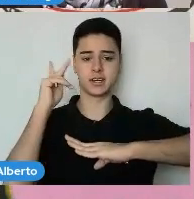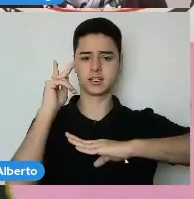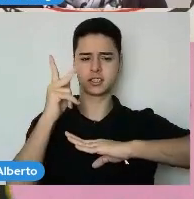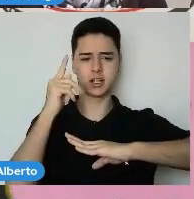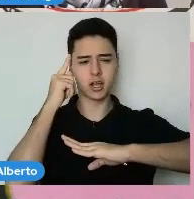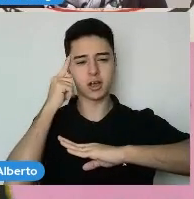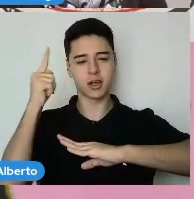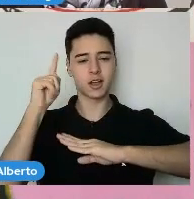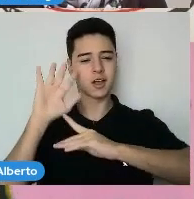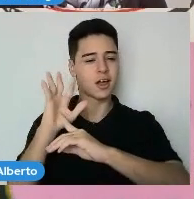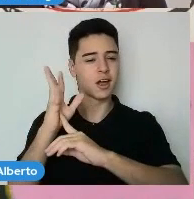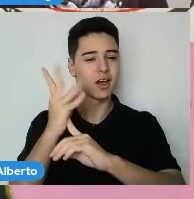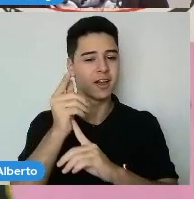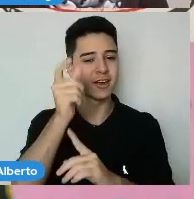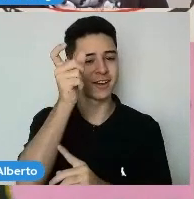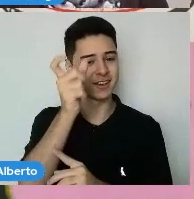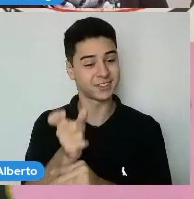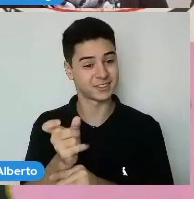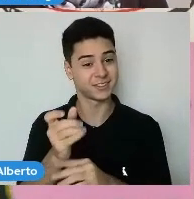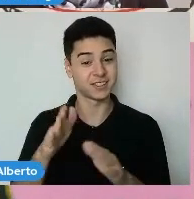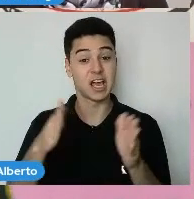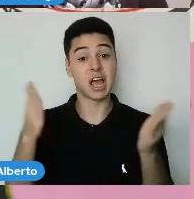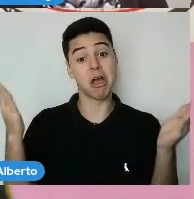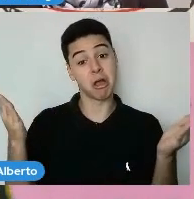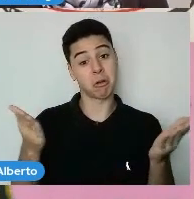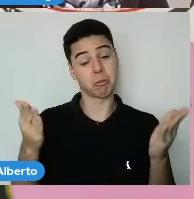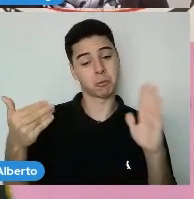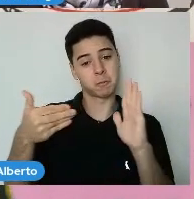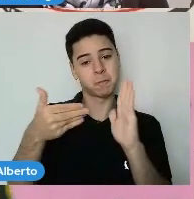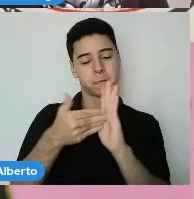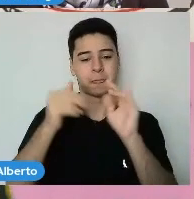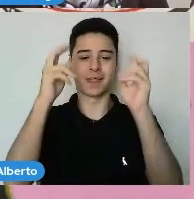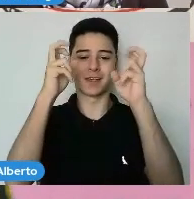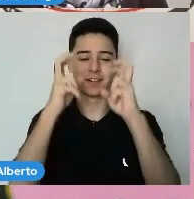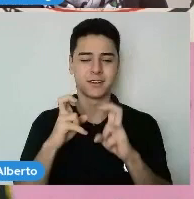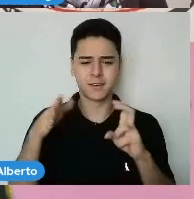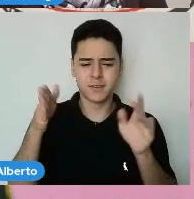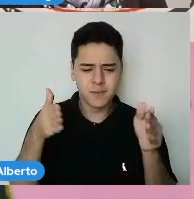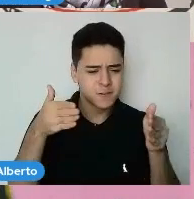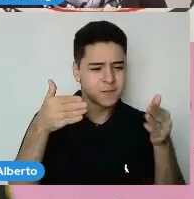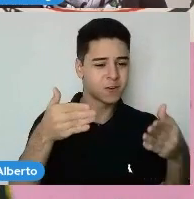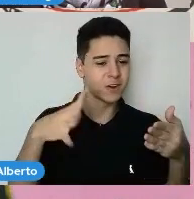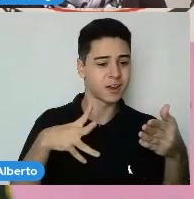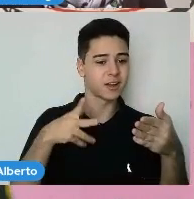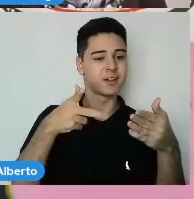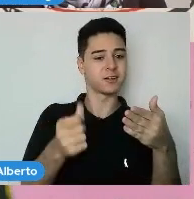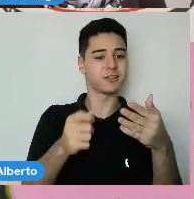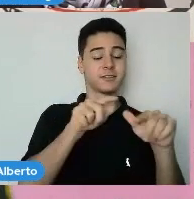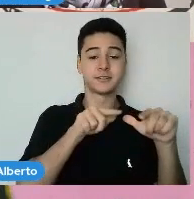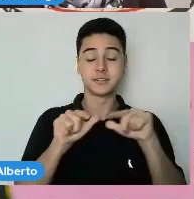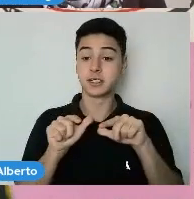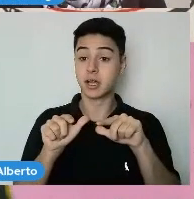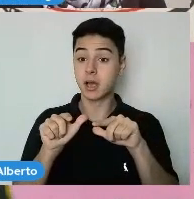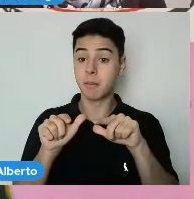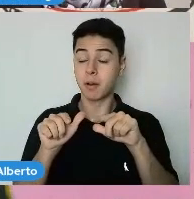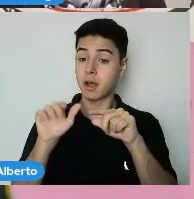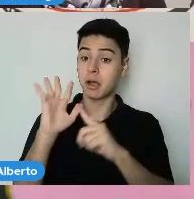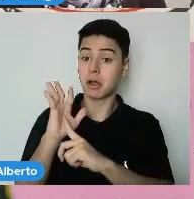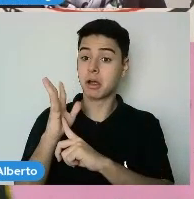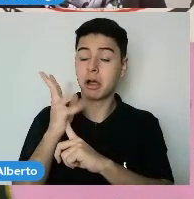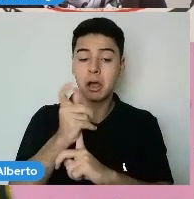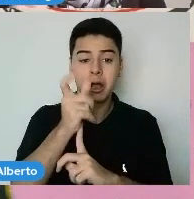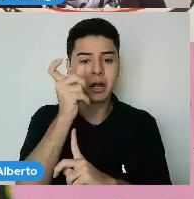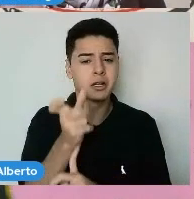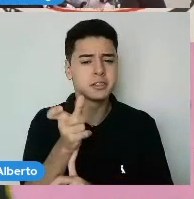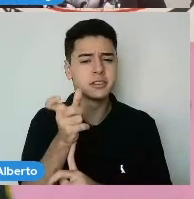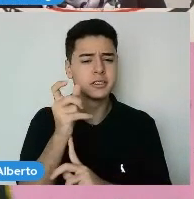e Artistas. A nossa aula de hoje será focada no trabalho de artistas de destaque, né,